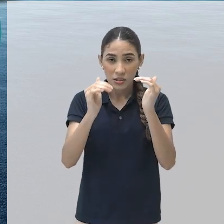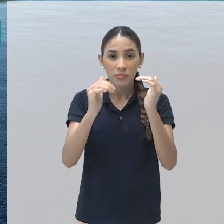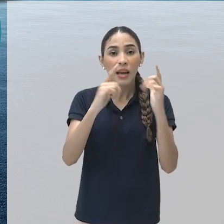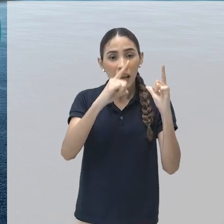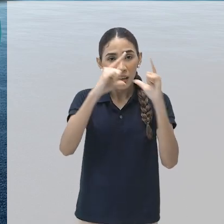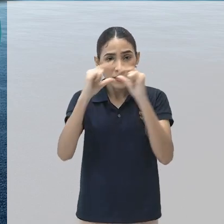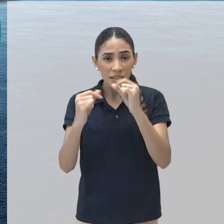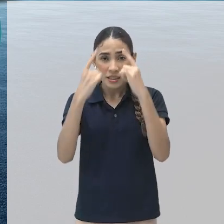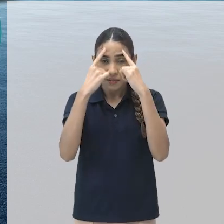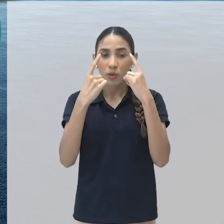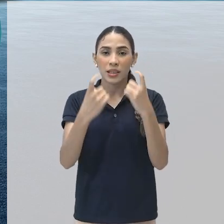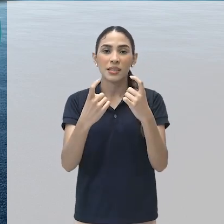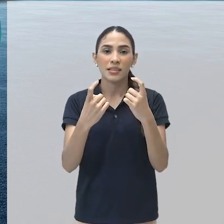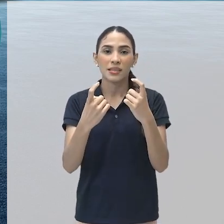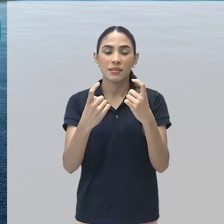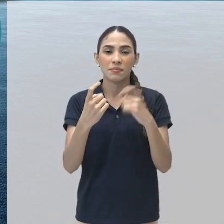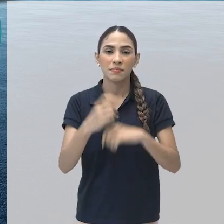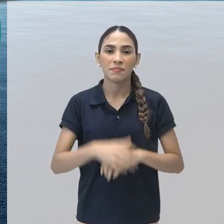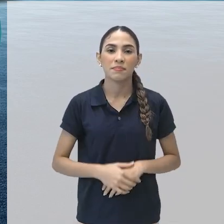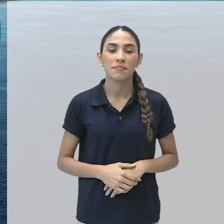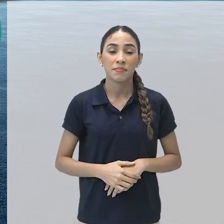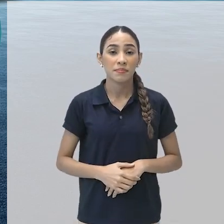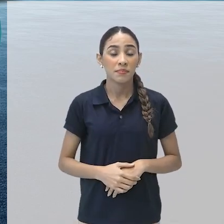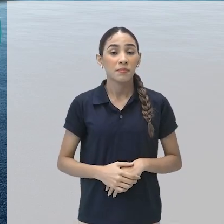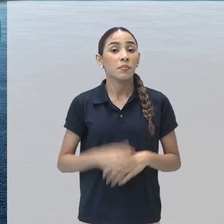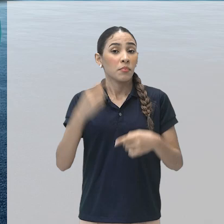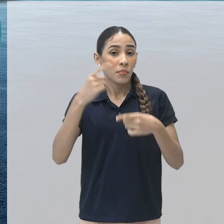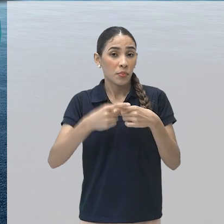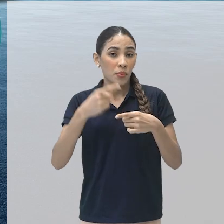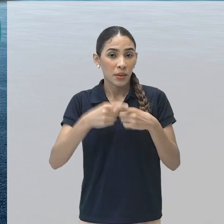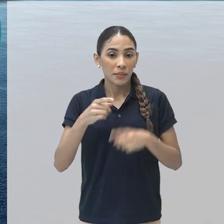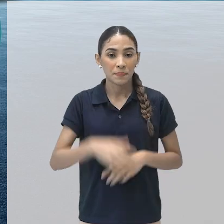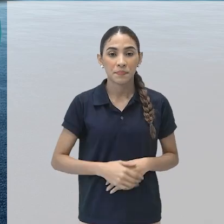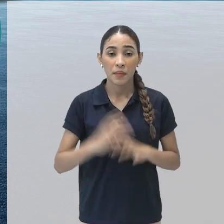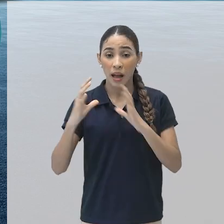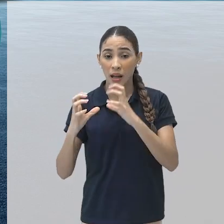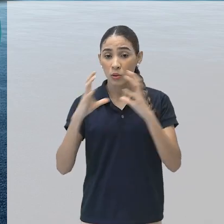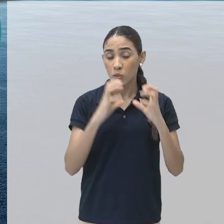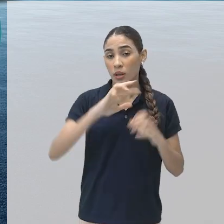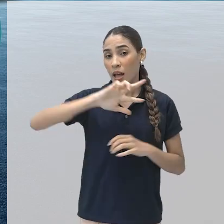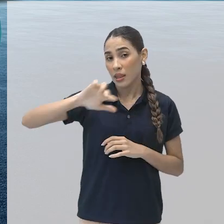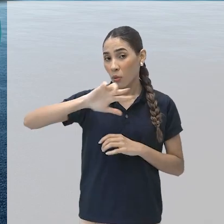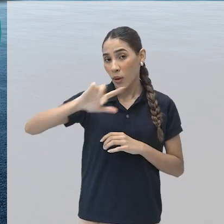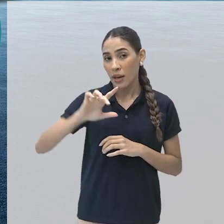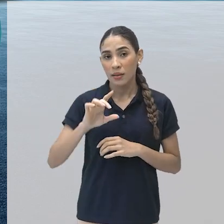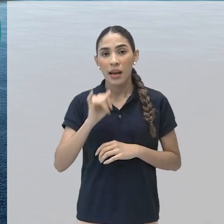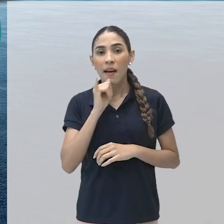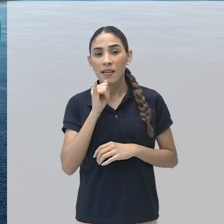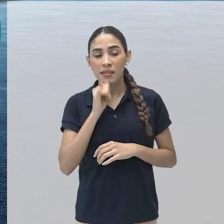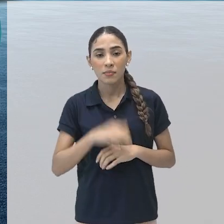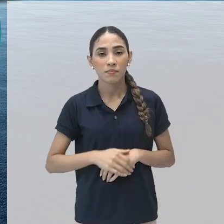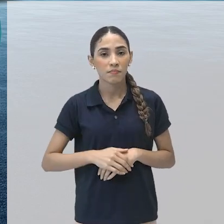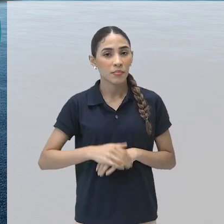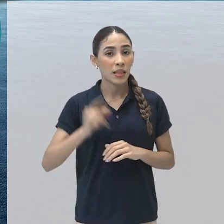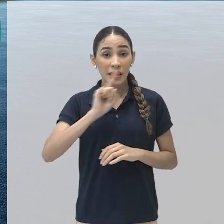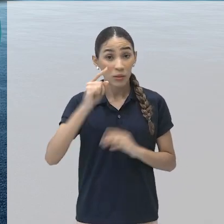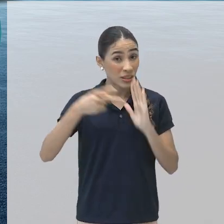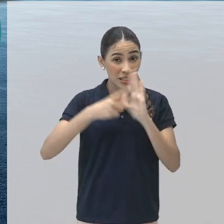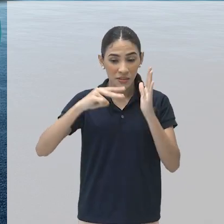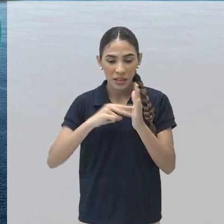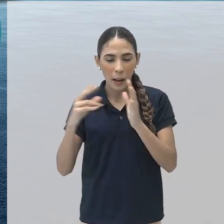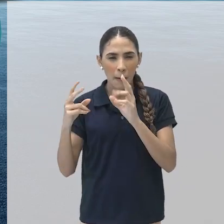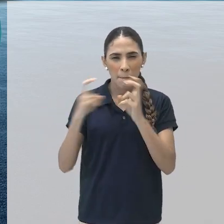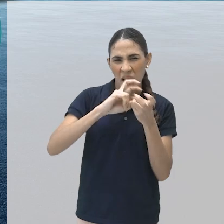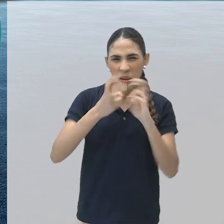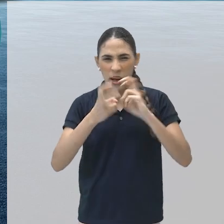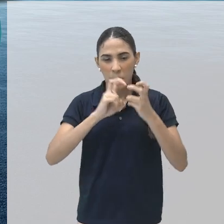reduz a questão da violência. Primeiro porque a luta não significa briga,